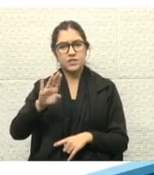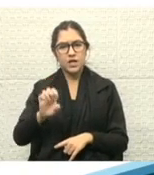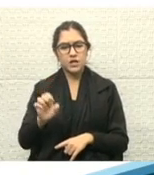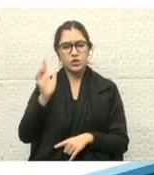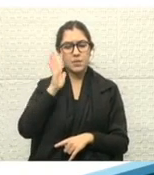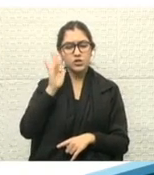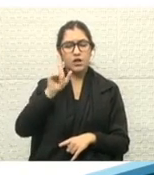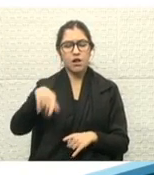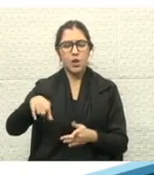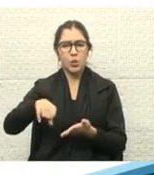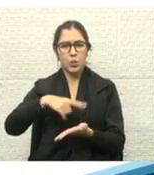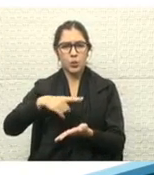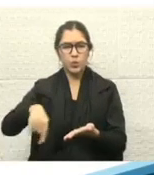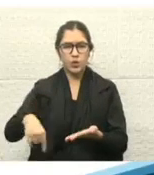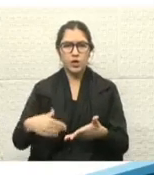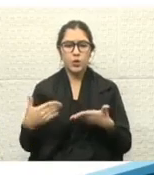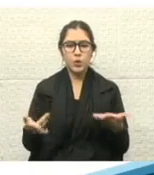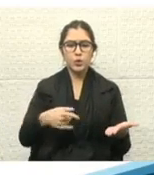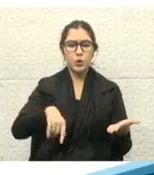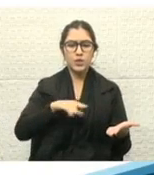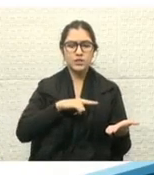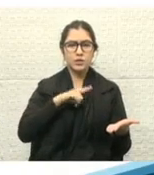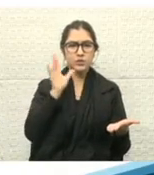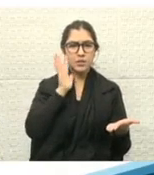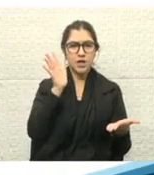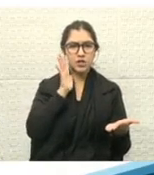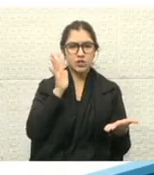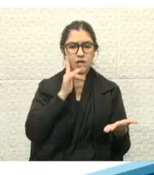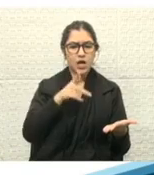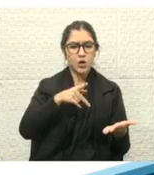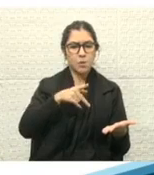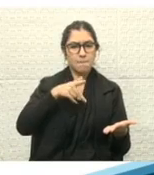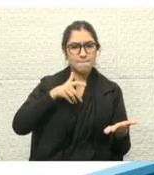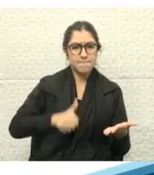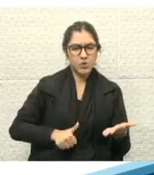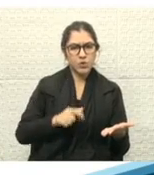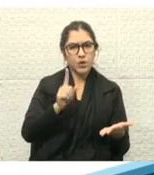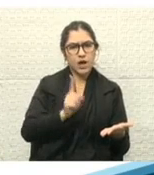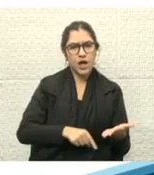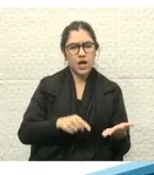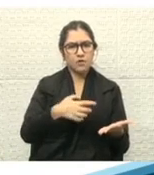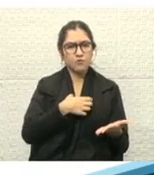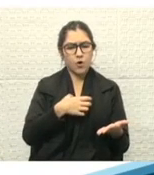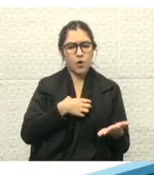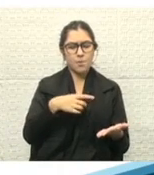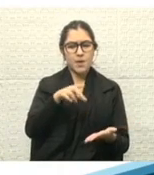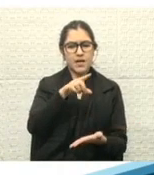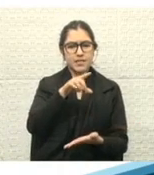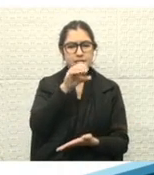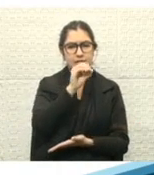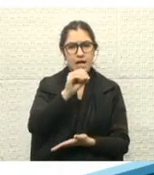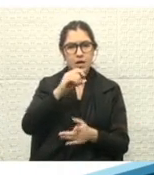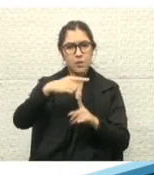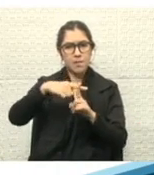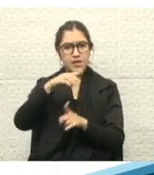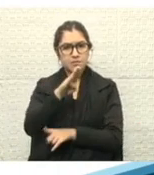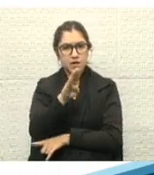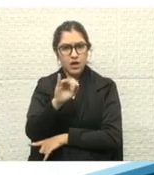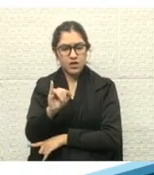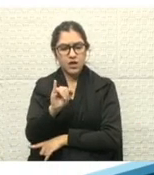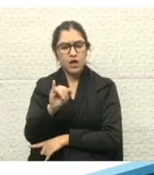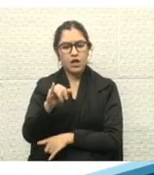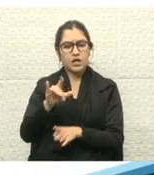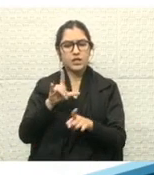imaginária, é nula. E quando nós temos os imaginários puros, que são os na forma 0 mais bi,